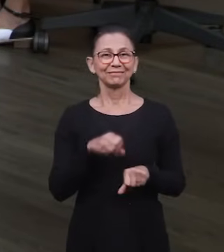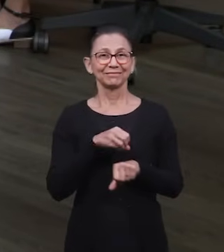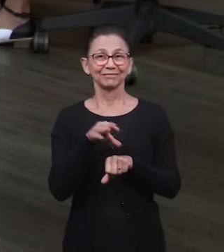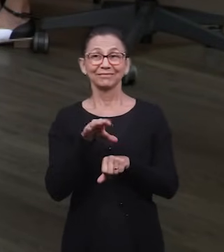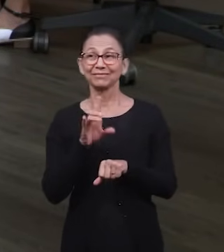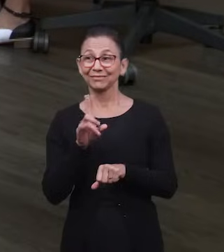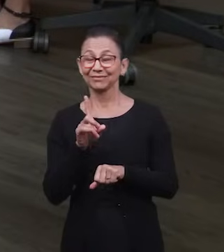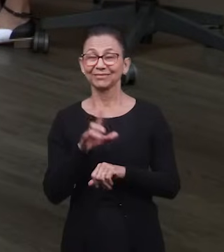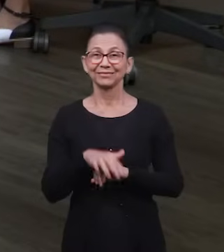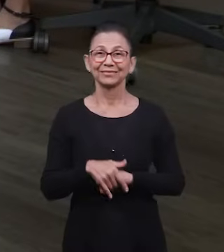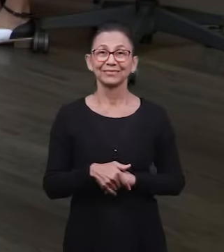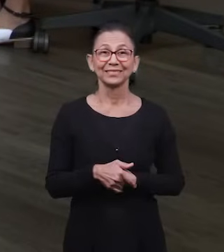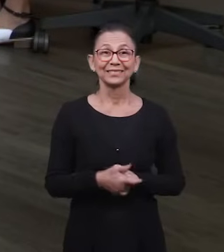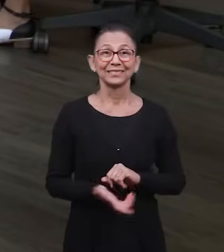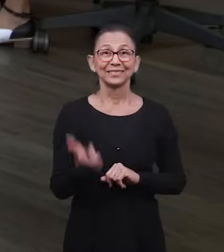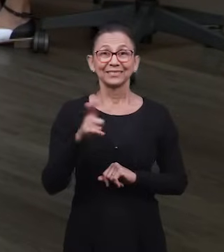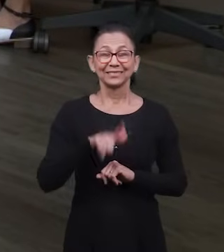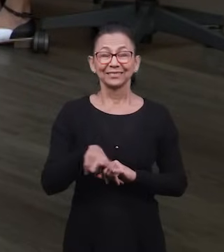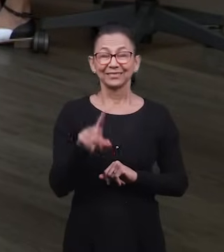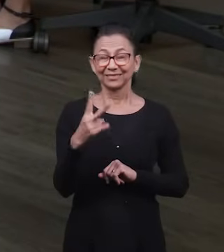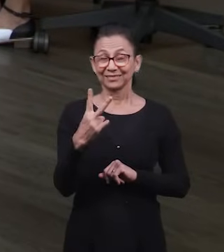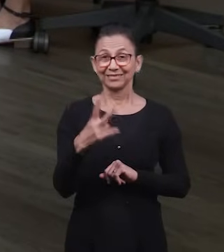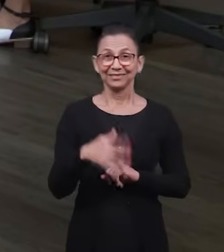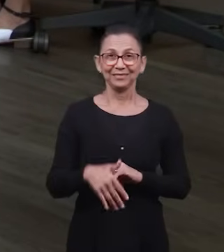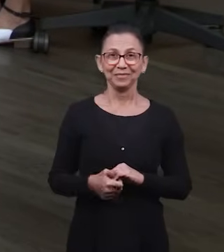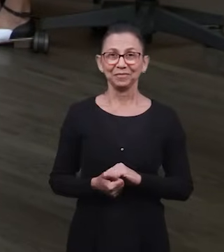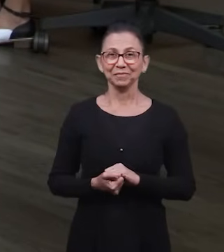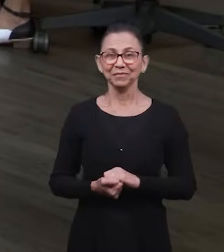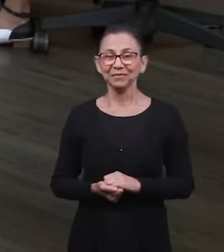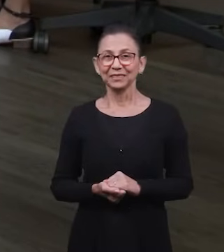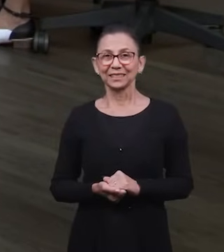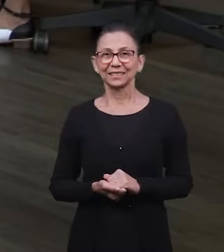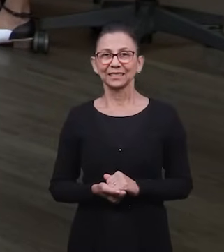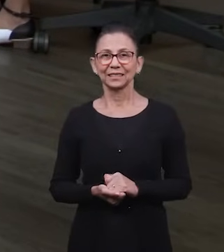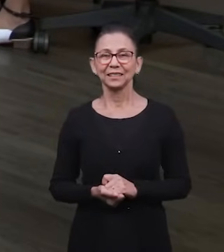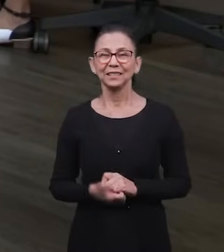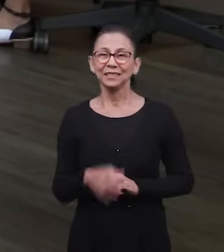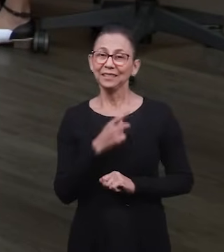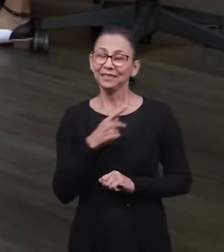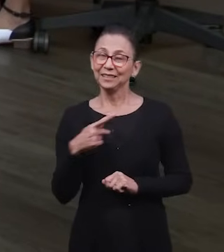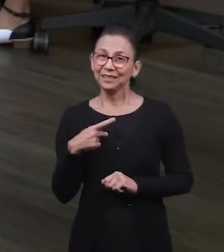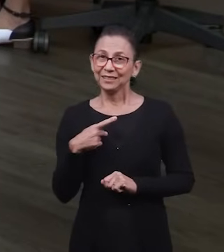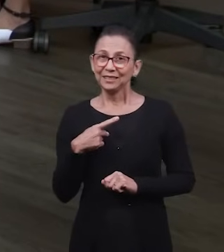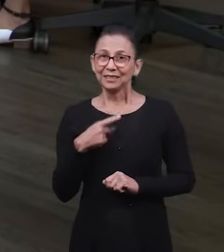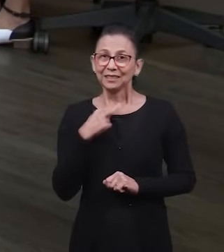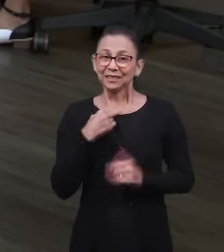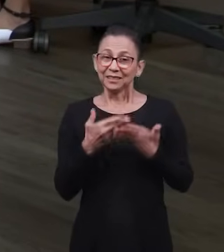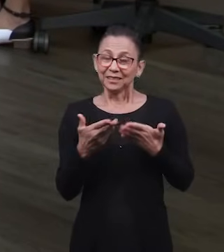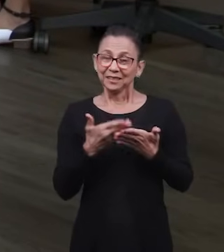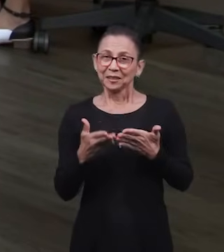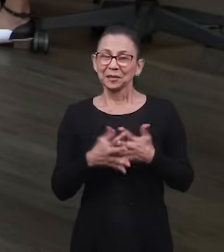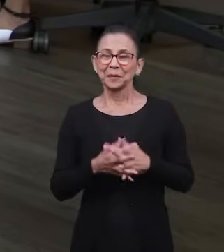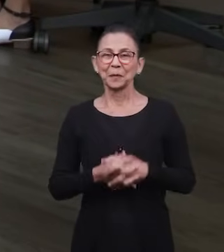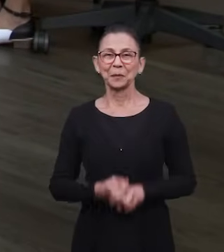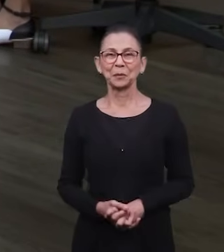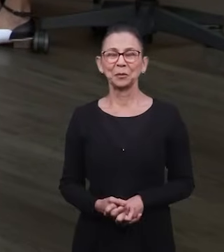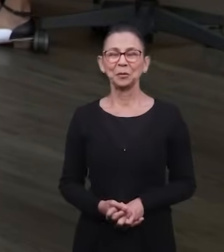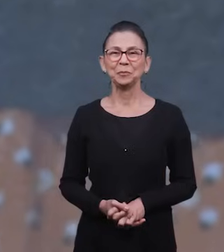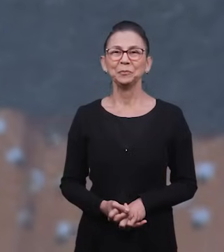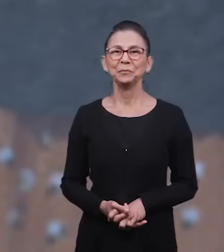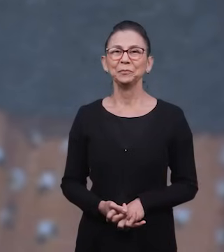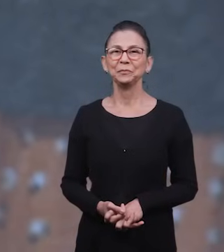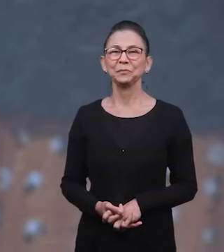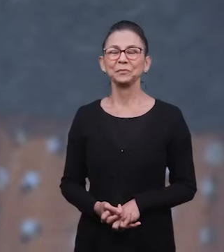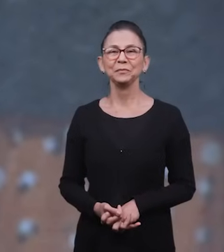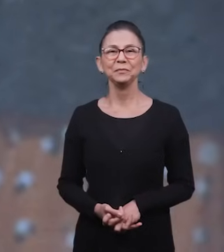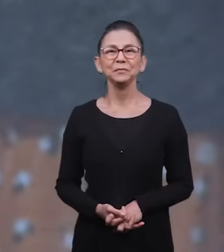recomendo vocês assistir de novo. Eu recomendo os pastores não virem, que eles vão passar perto aqui.